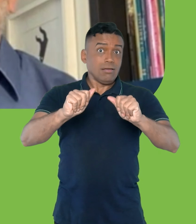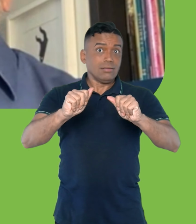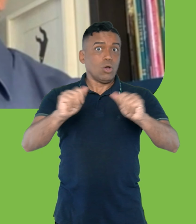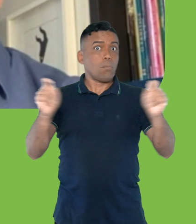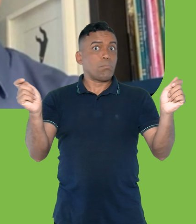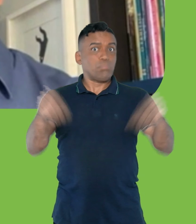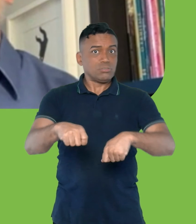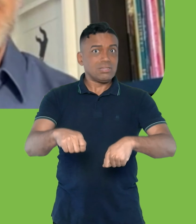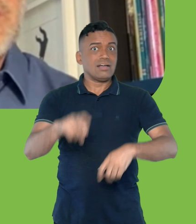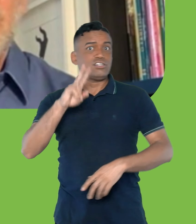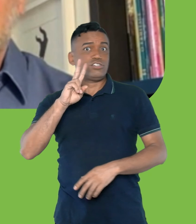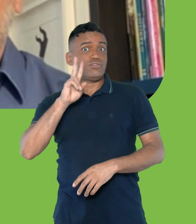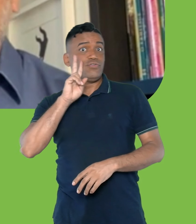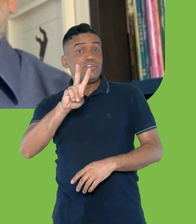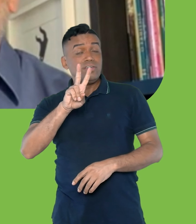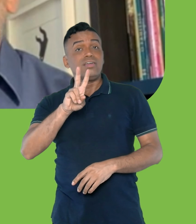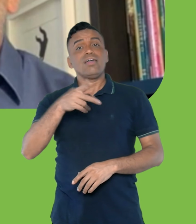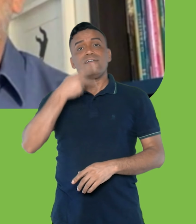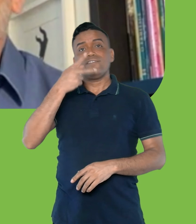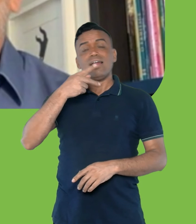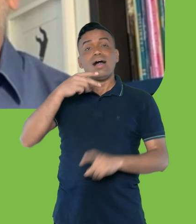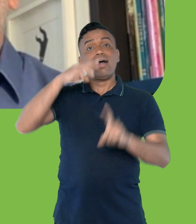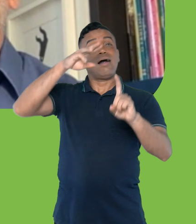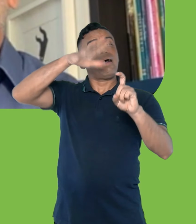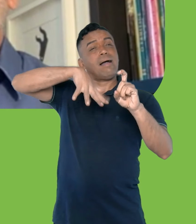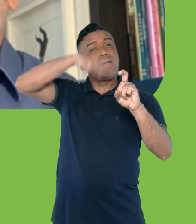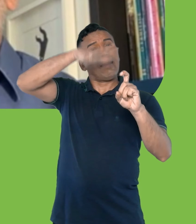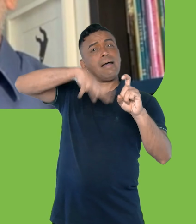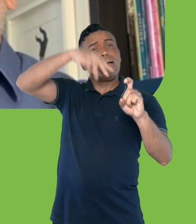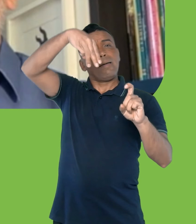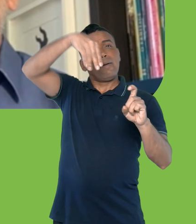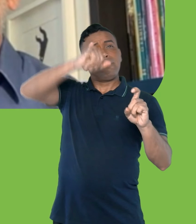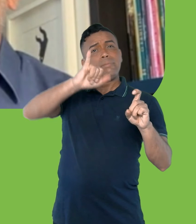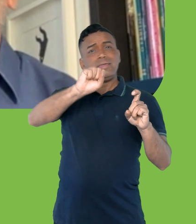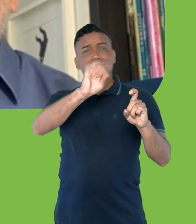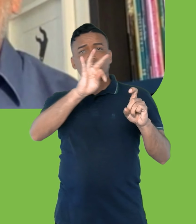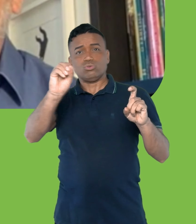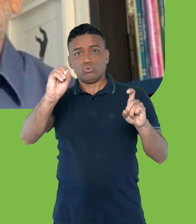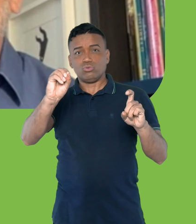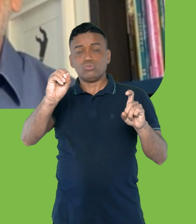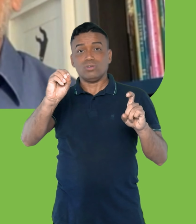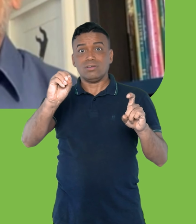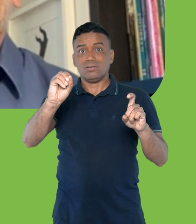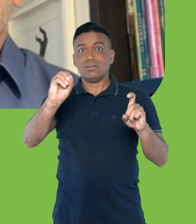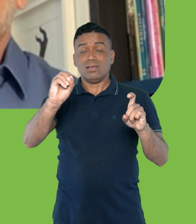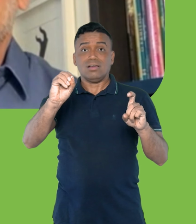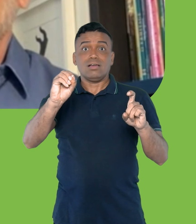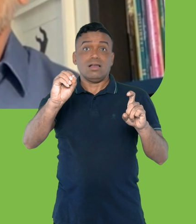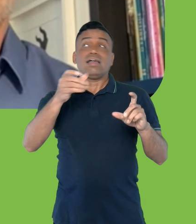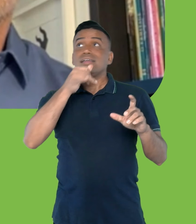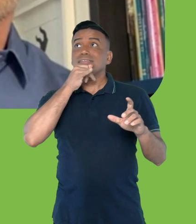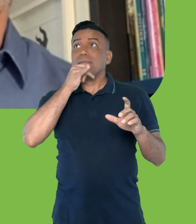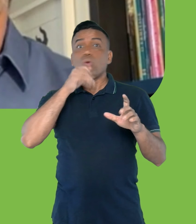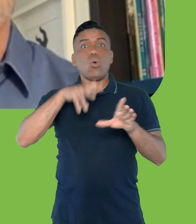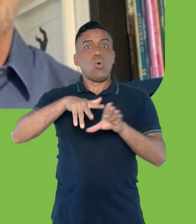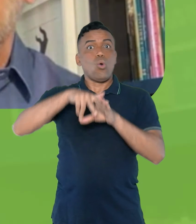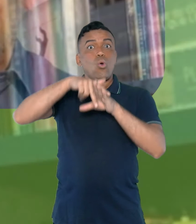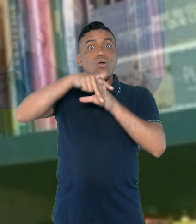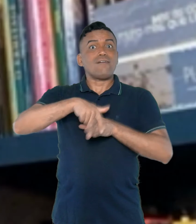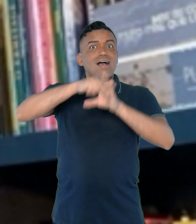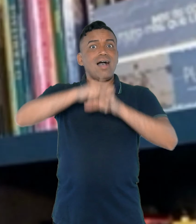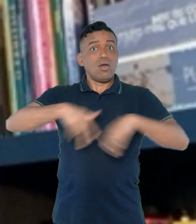de se ouvir e se falar sobre mitos. Olha só, o cavalo, né, personagem, né, O do livro é o Pegasus. Pégasus, né? Uhum. Então, ou seja, eu não vou lhe contar a